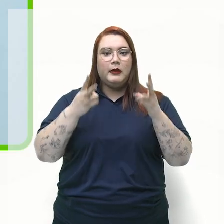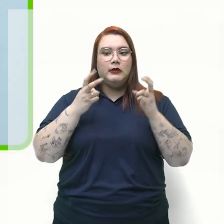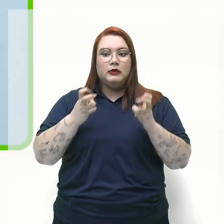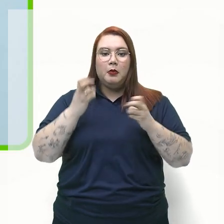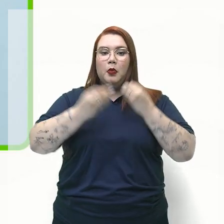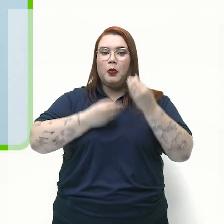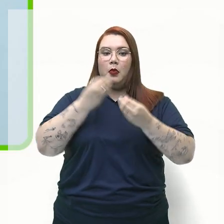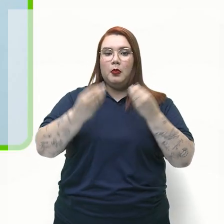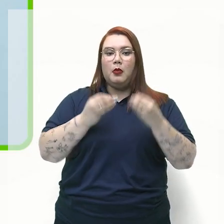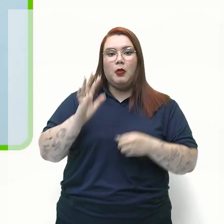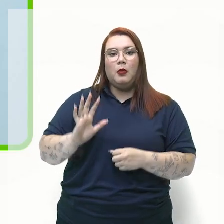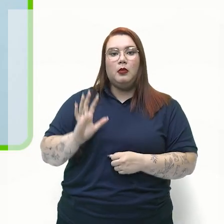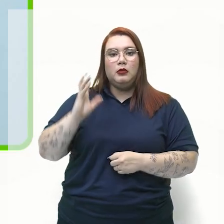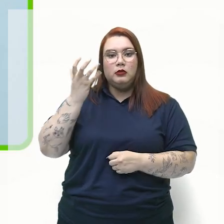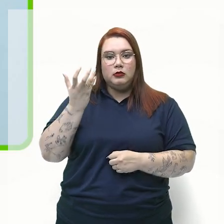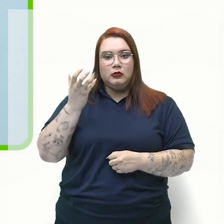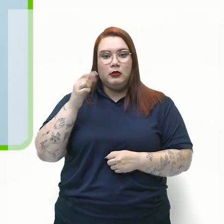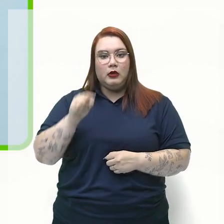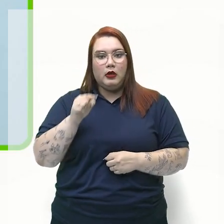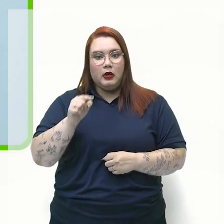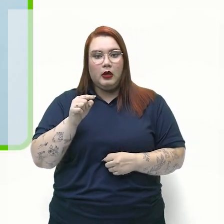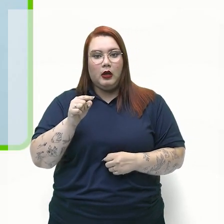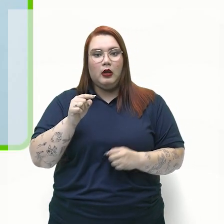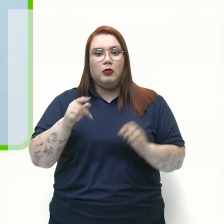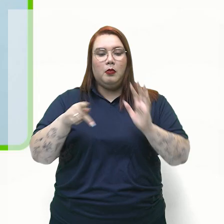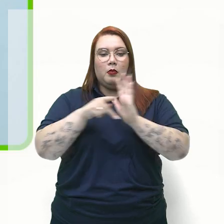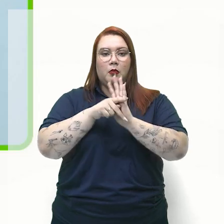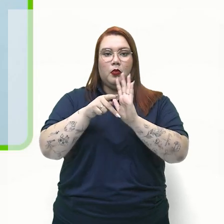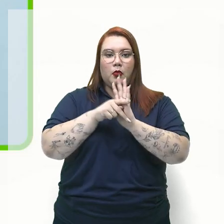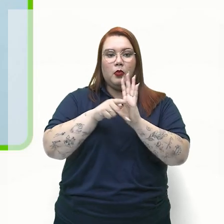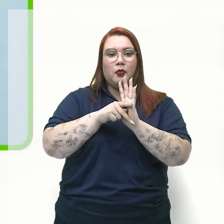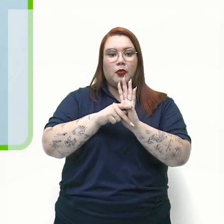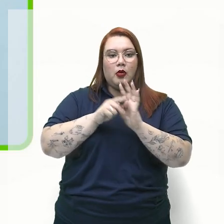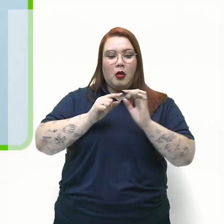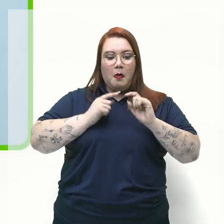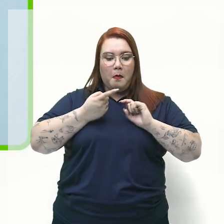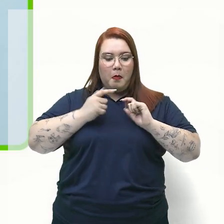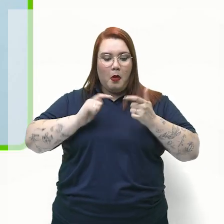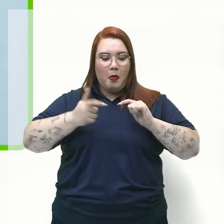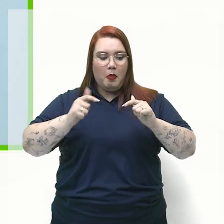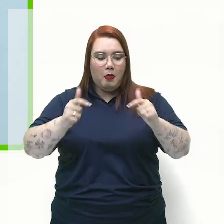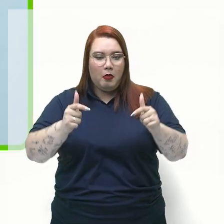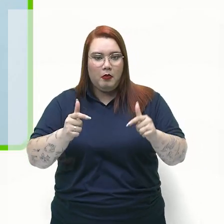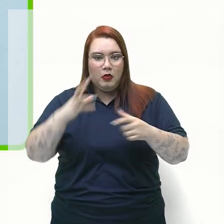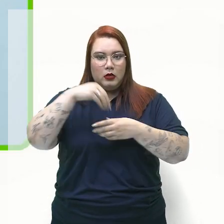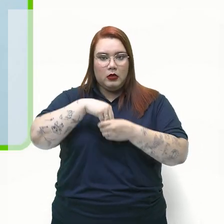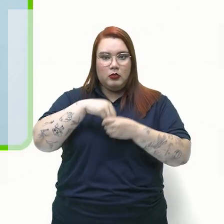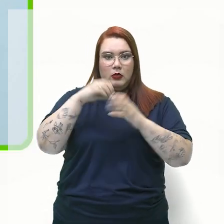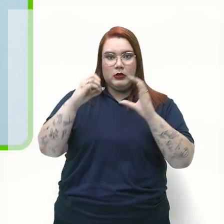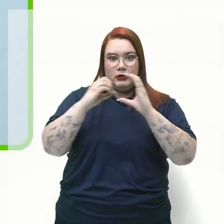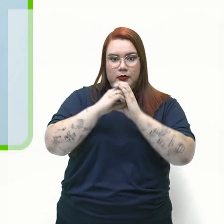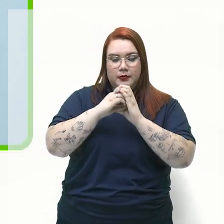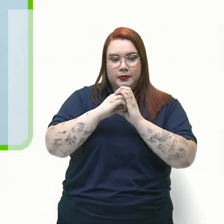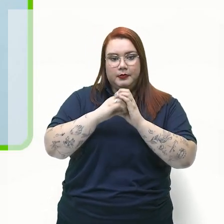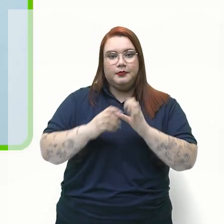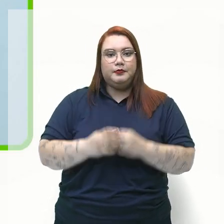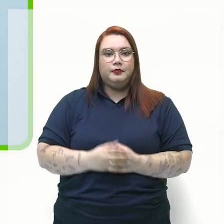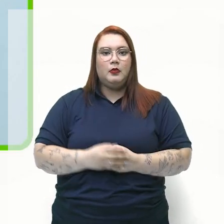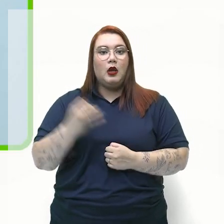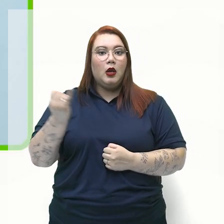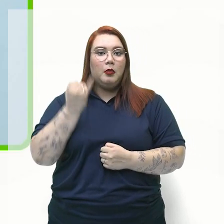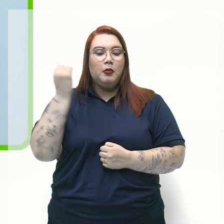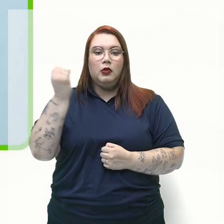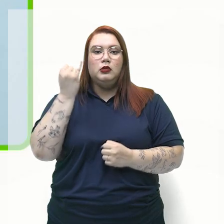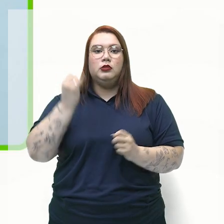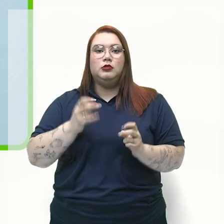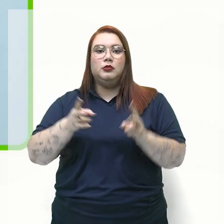como é que acontece essa reprodução dentro dessa célula de defesa. E aí é importante a gente observar